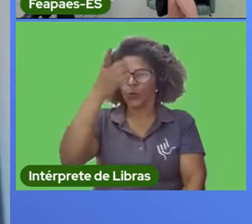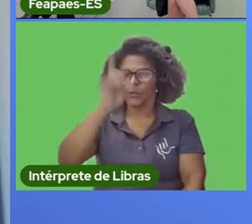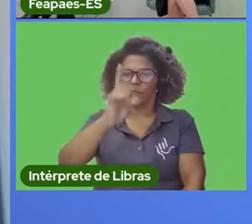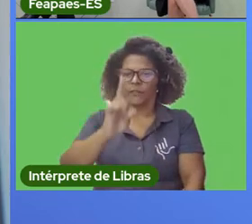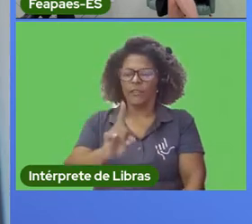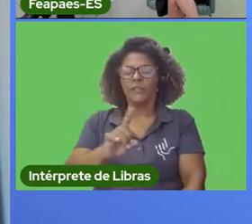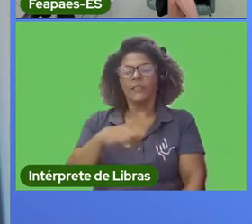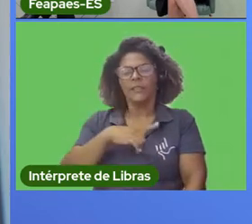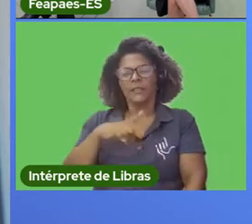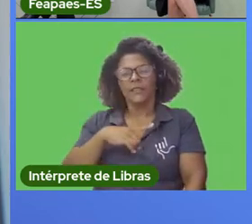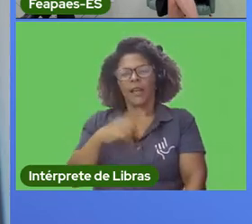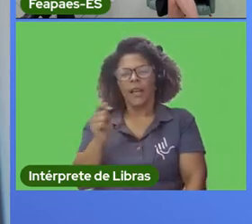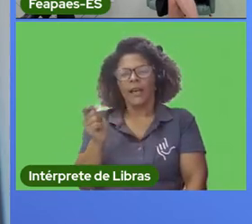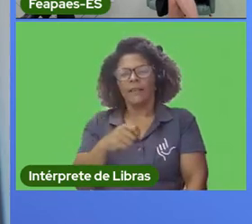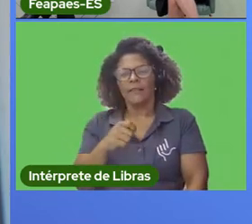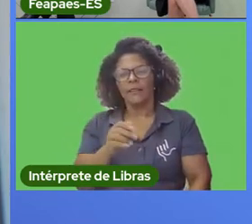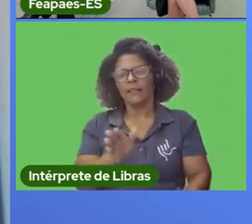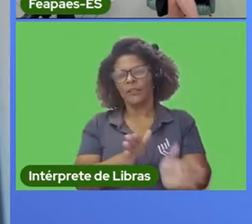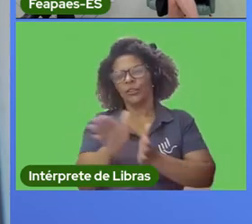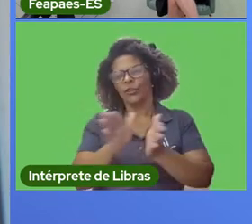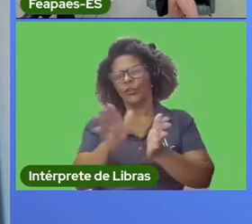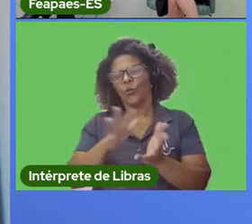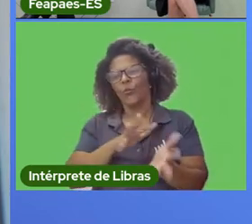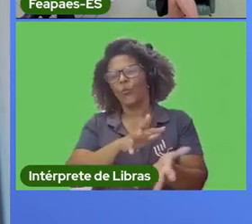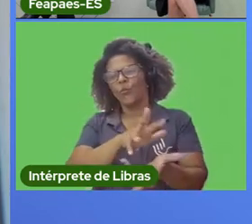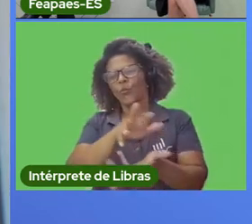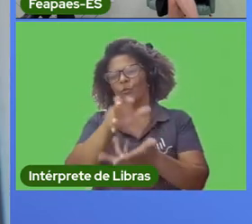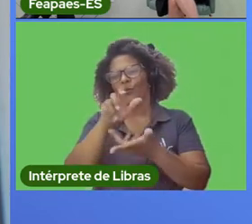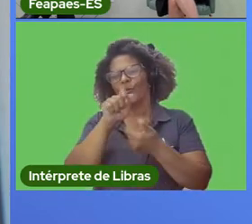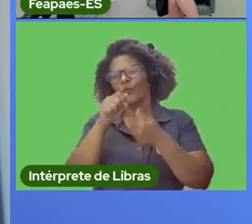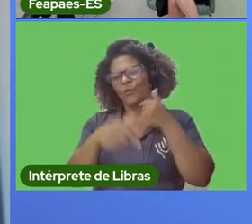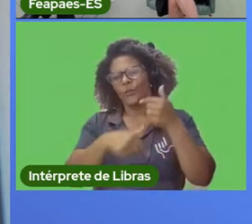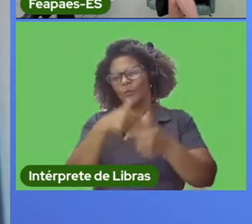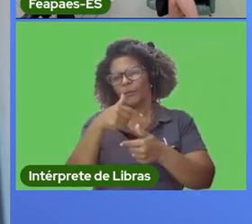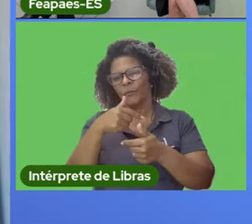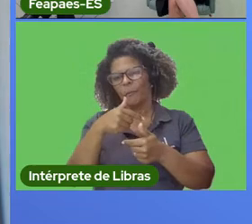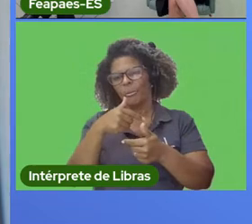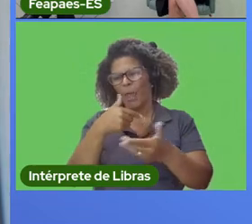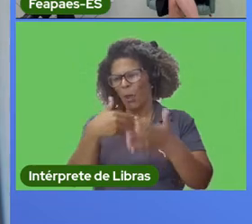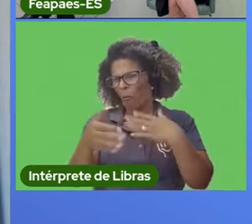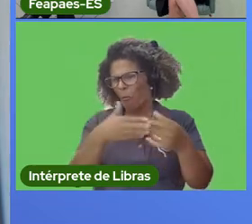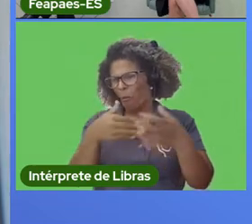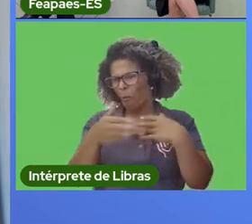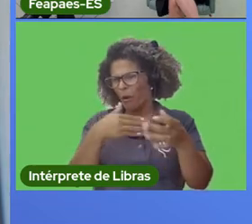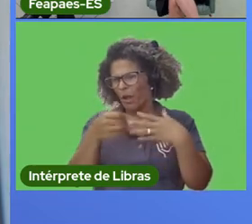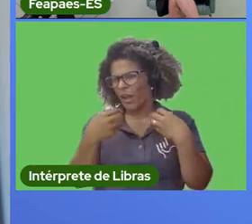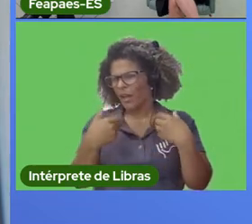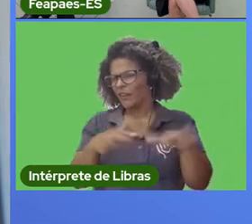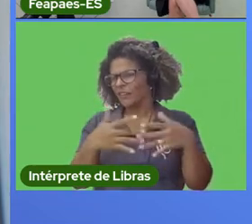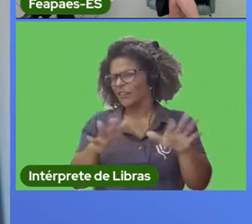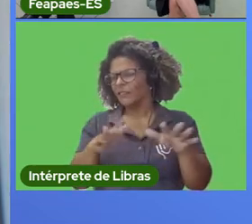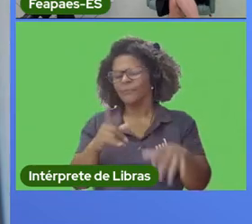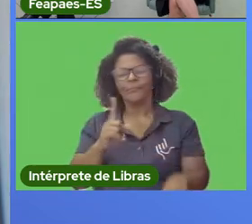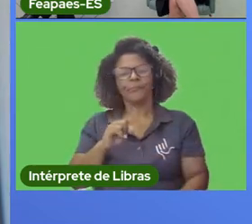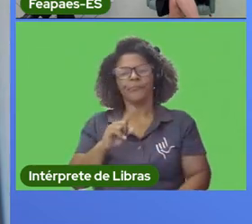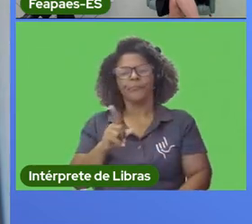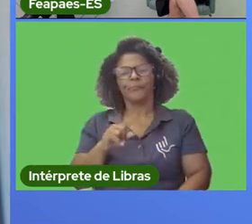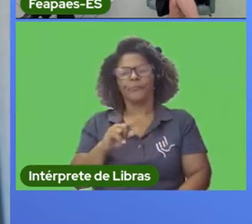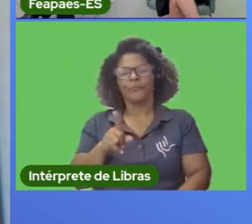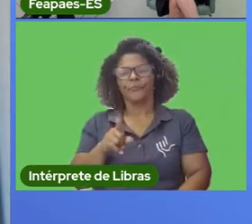tenham acesso aí ao mundo do trabalho. E não é a qualquer mundo do trabalho, é a trabalhos